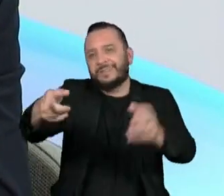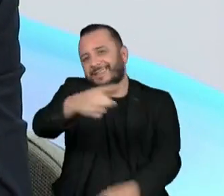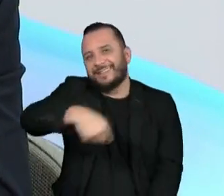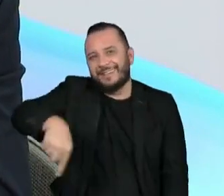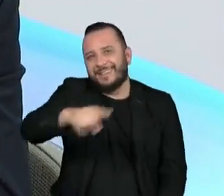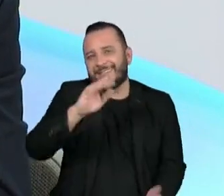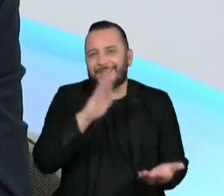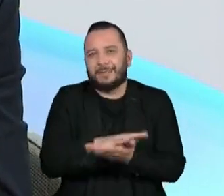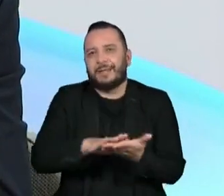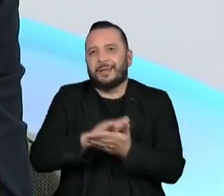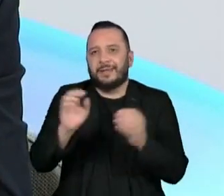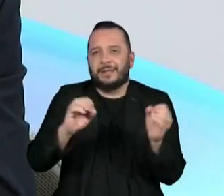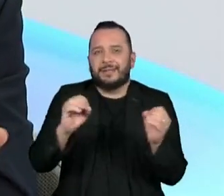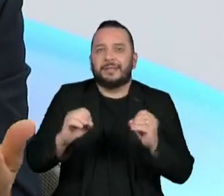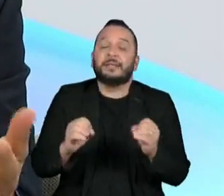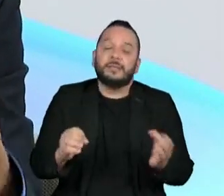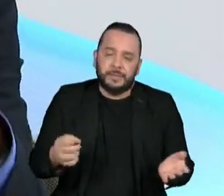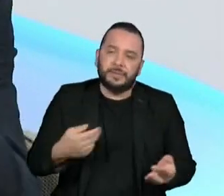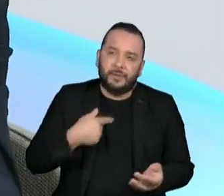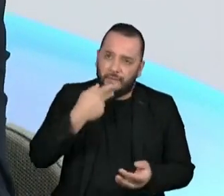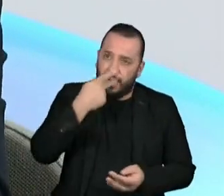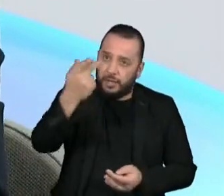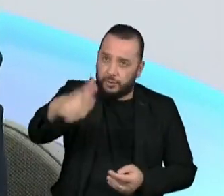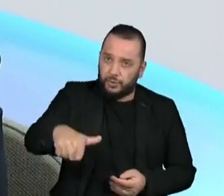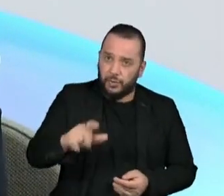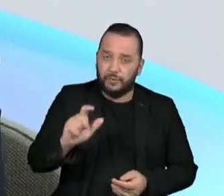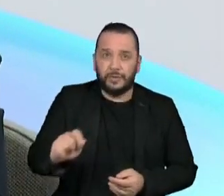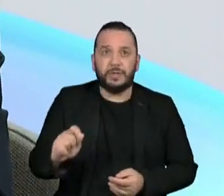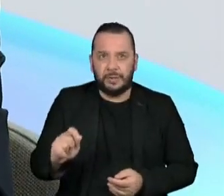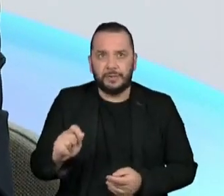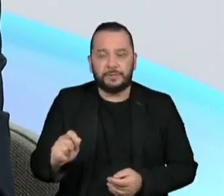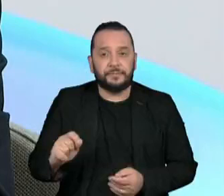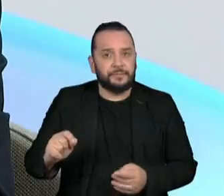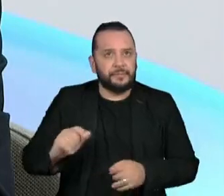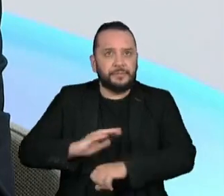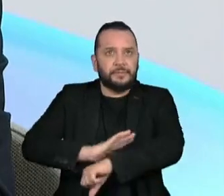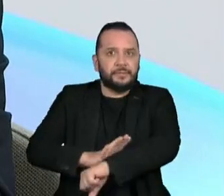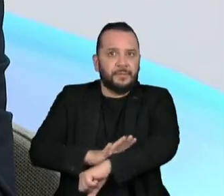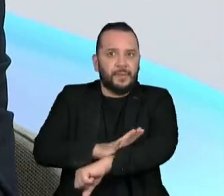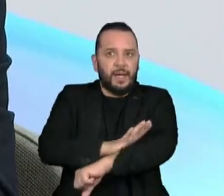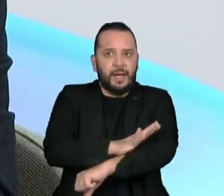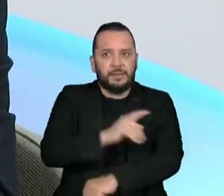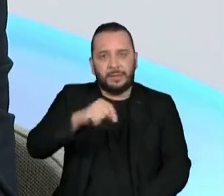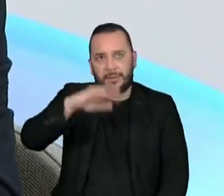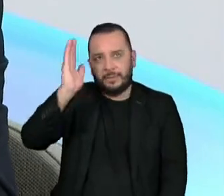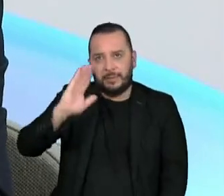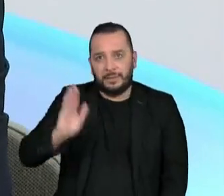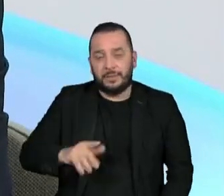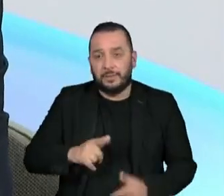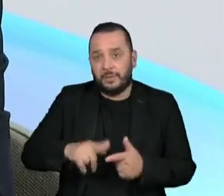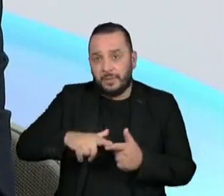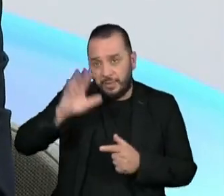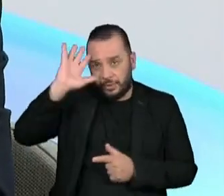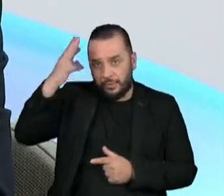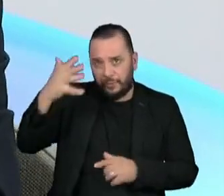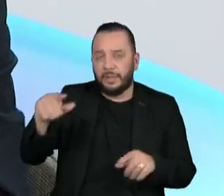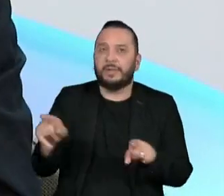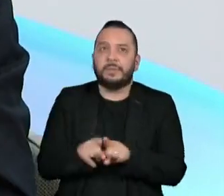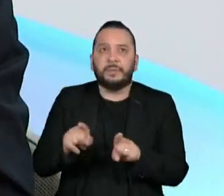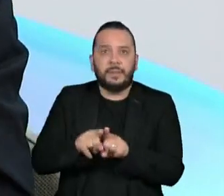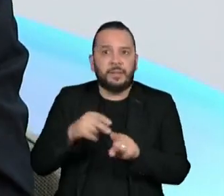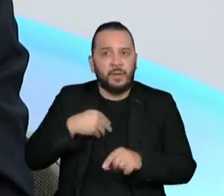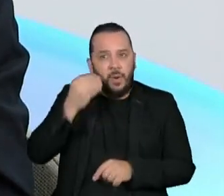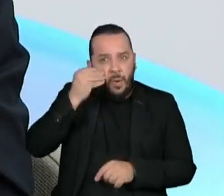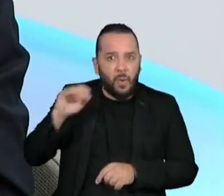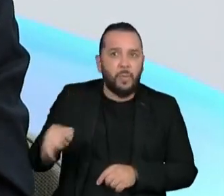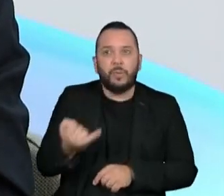manifeste depois conheci isto que resolver a questão enfrentar a questão racial no Brasil e dar oportunidades